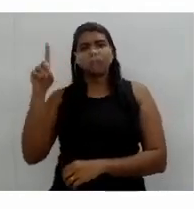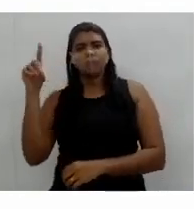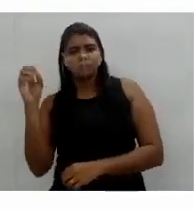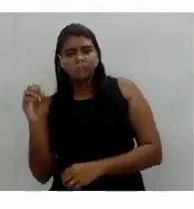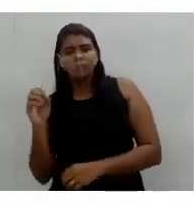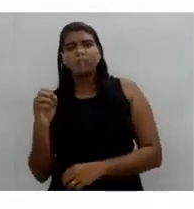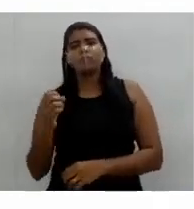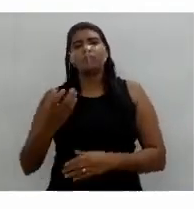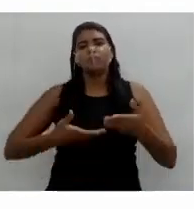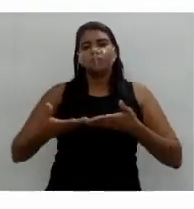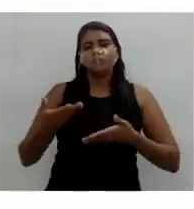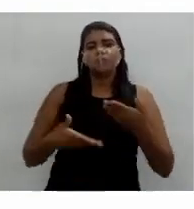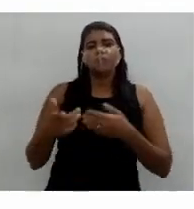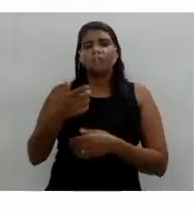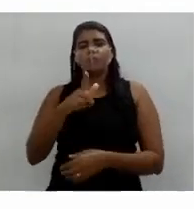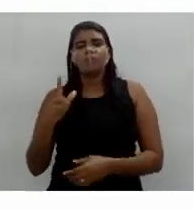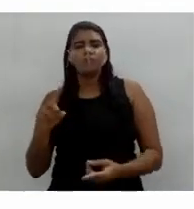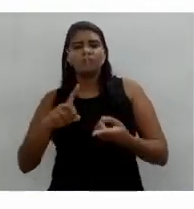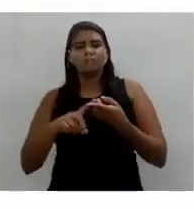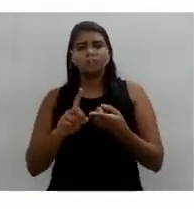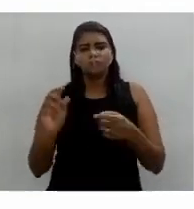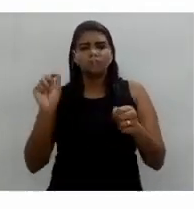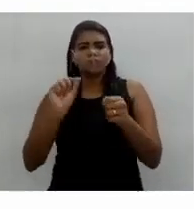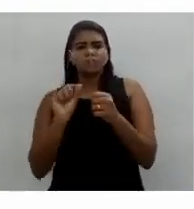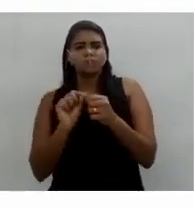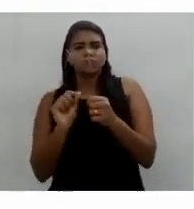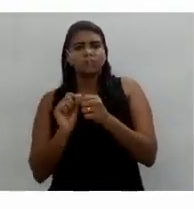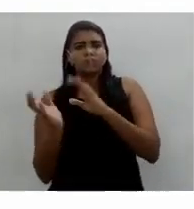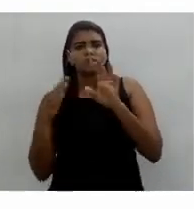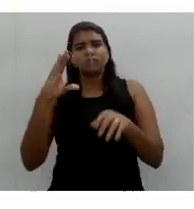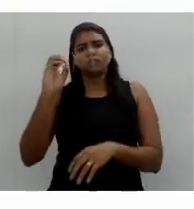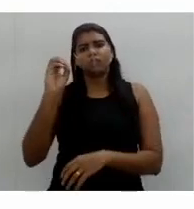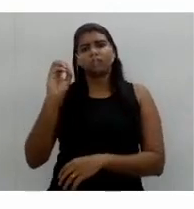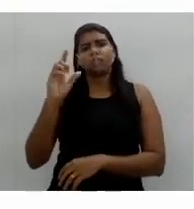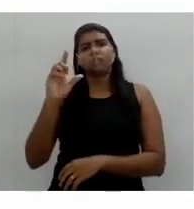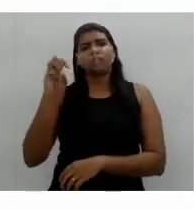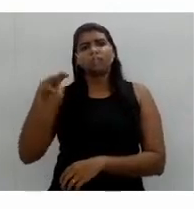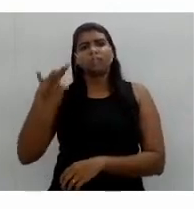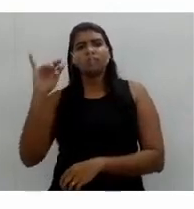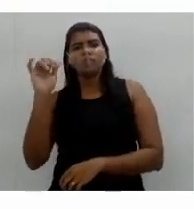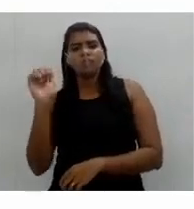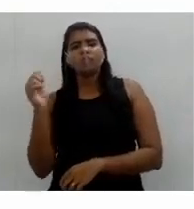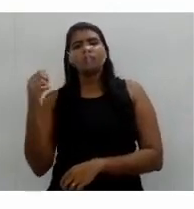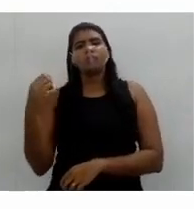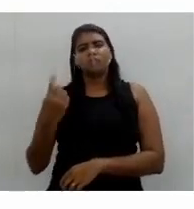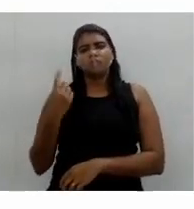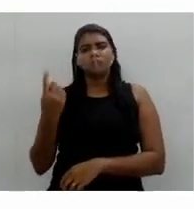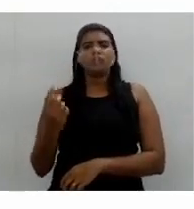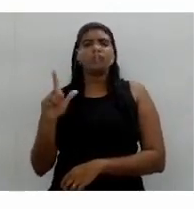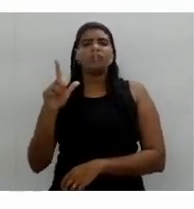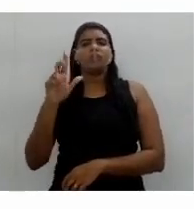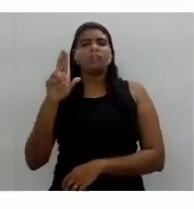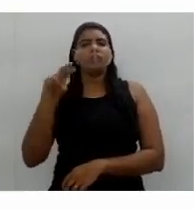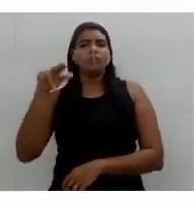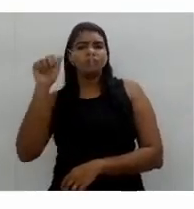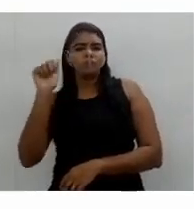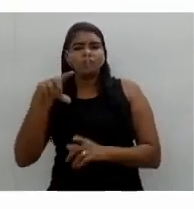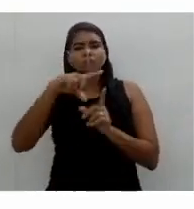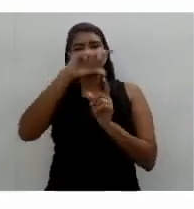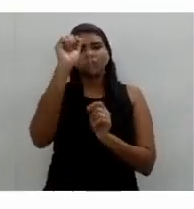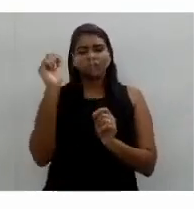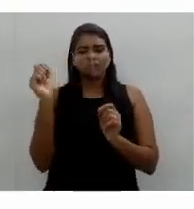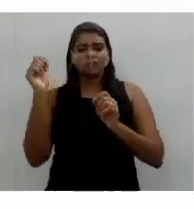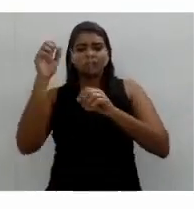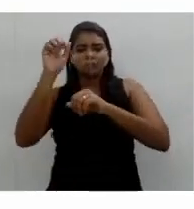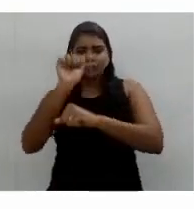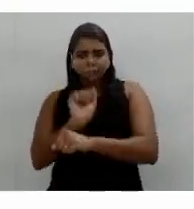de serviço. Então isso aqui formava o Columbia e o módulo lunar, que foi a parte usada para pousar